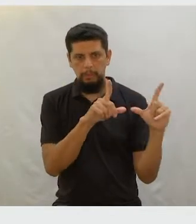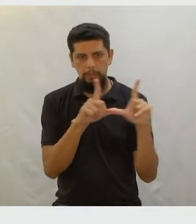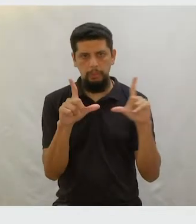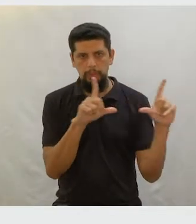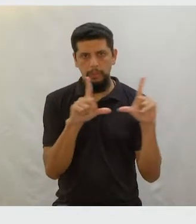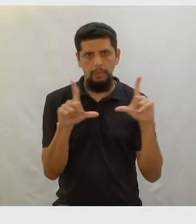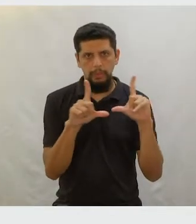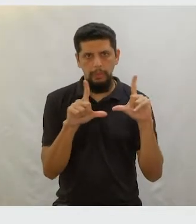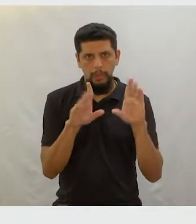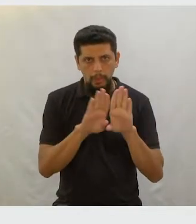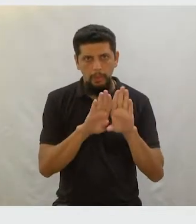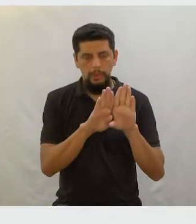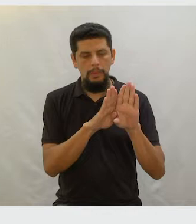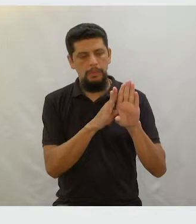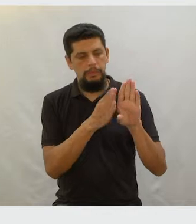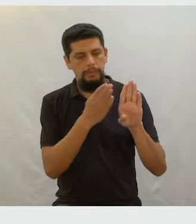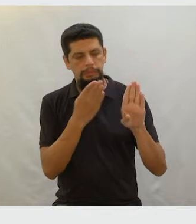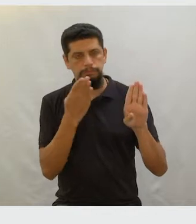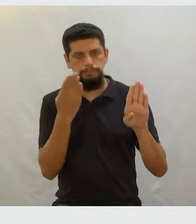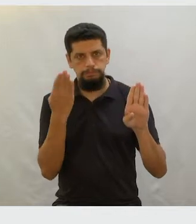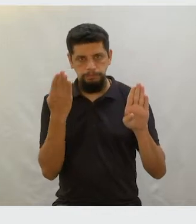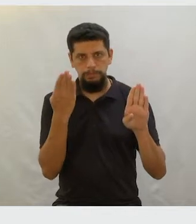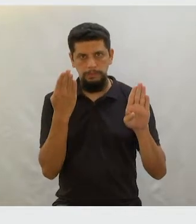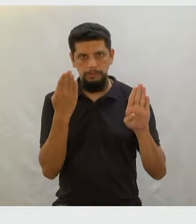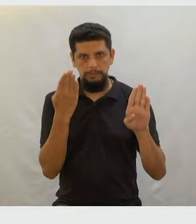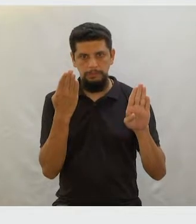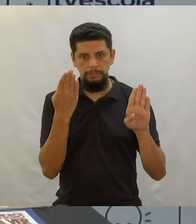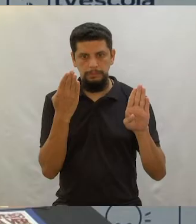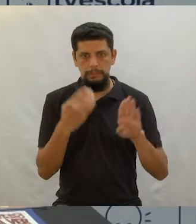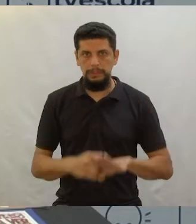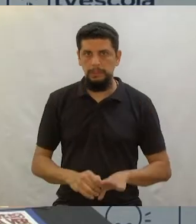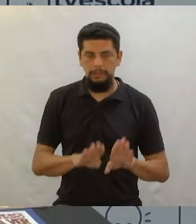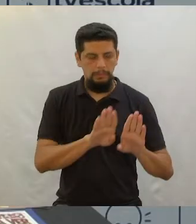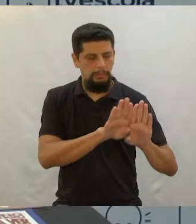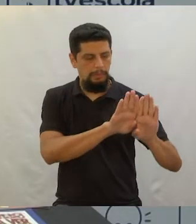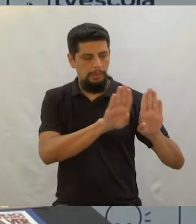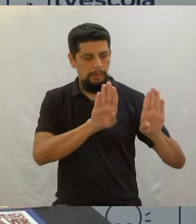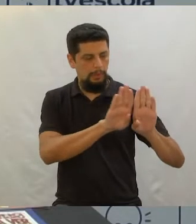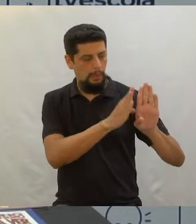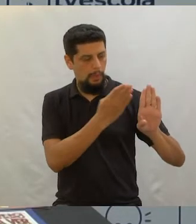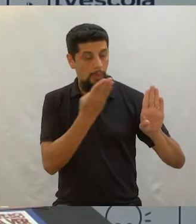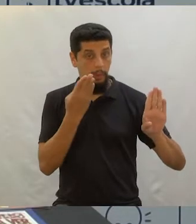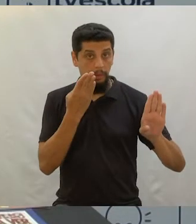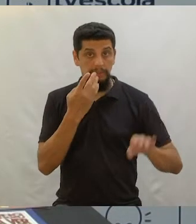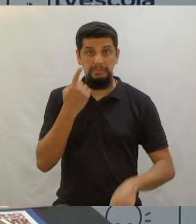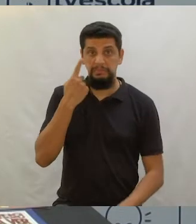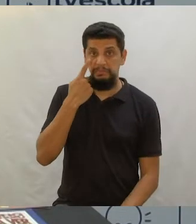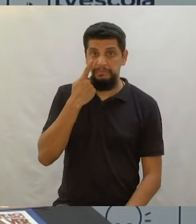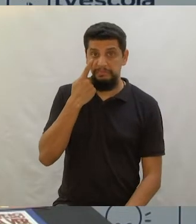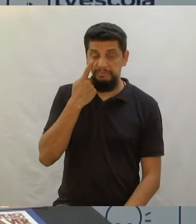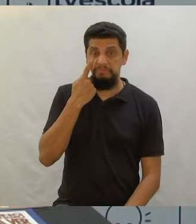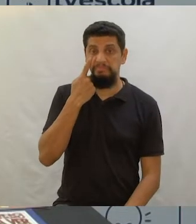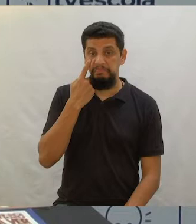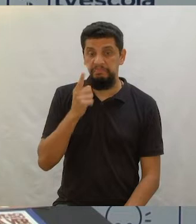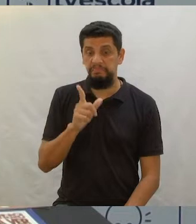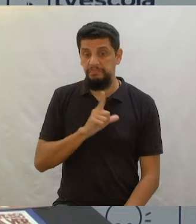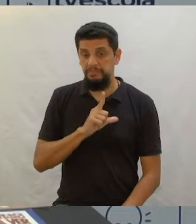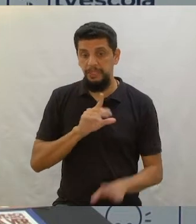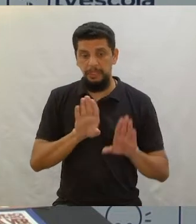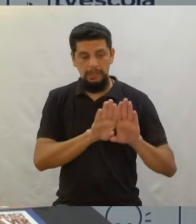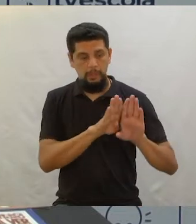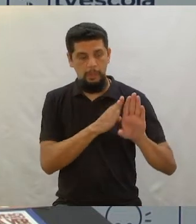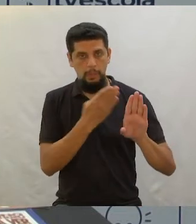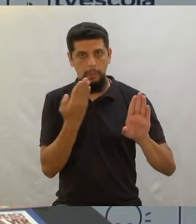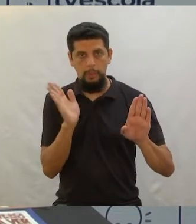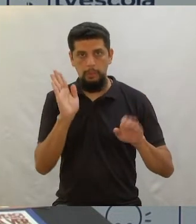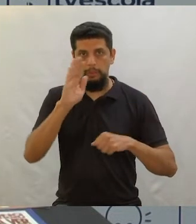moveu e abriu-se uma porta na parede Olha só nós temos uma